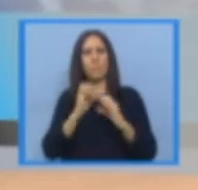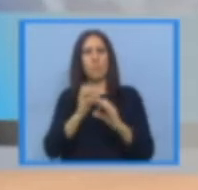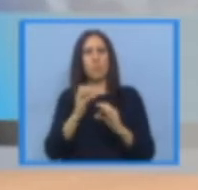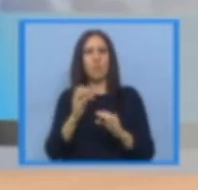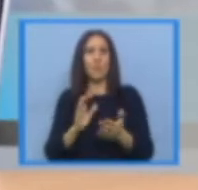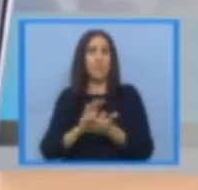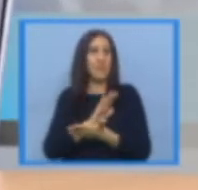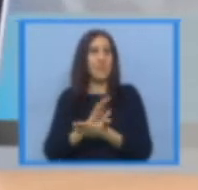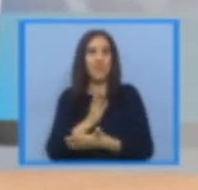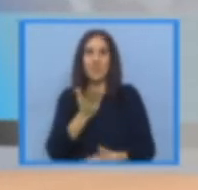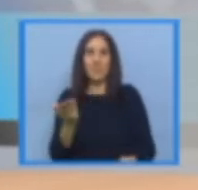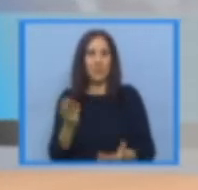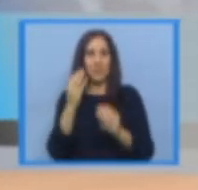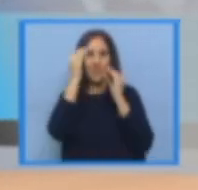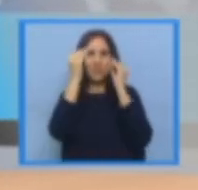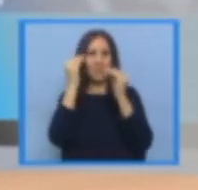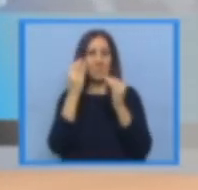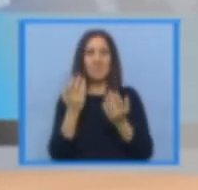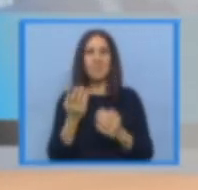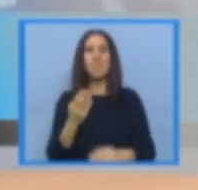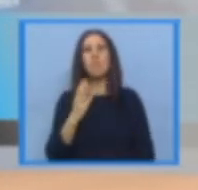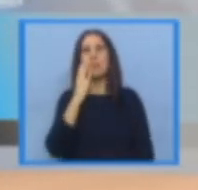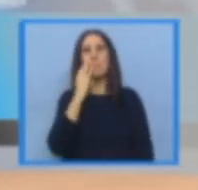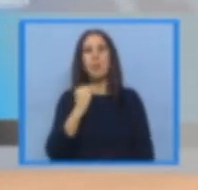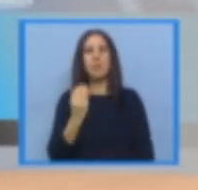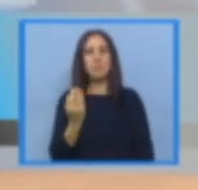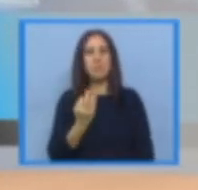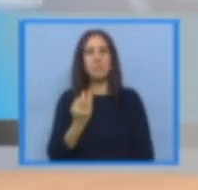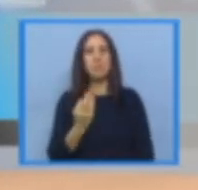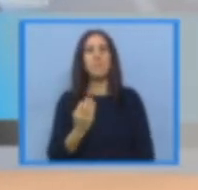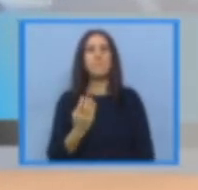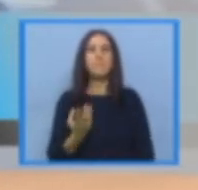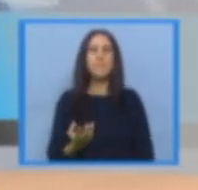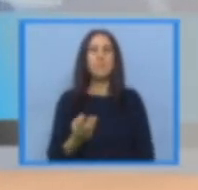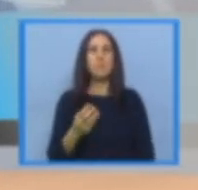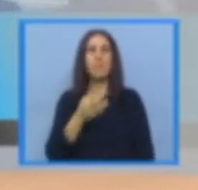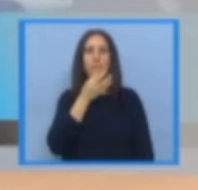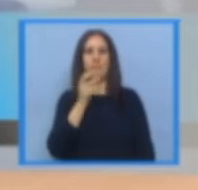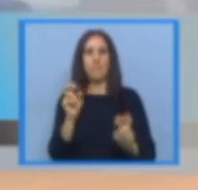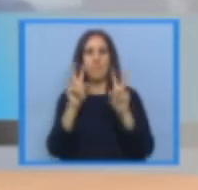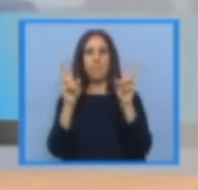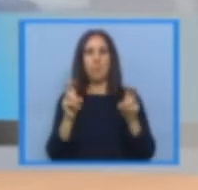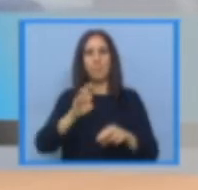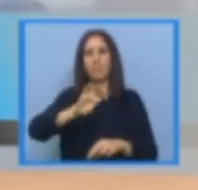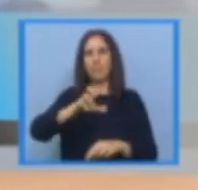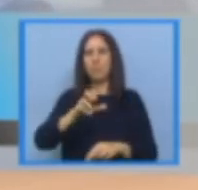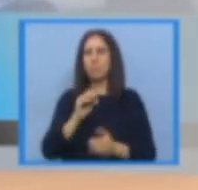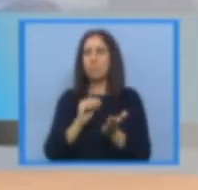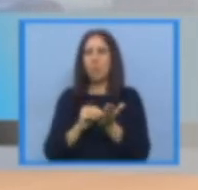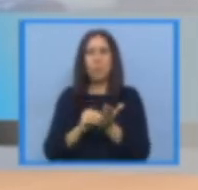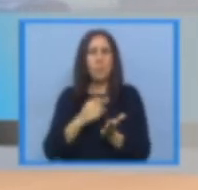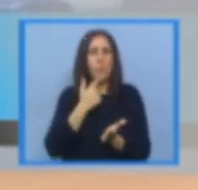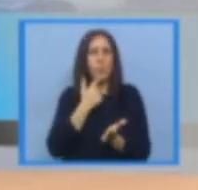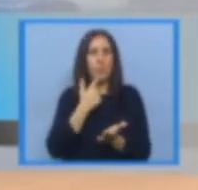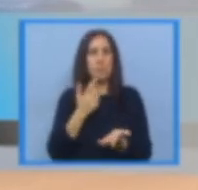como jornalistas. E eu acho que sim, que estamos a falar de um país muito, muito pobre, por isso